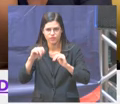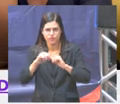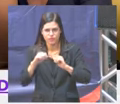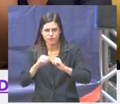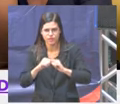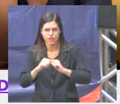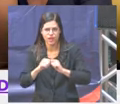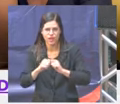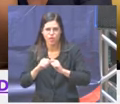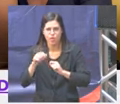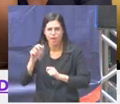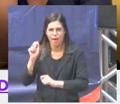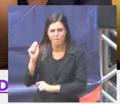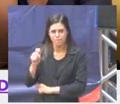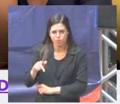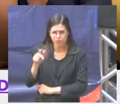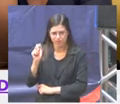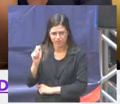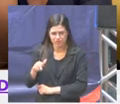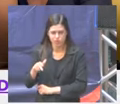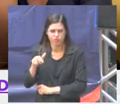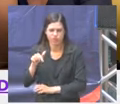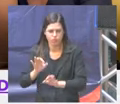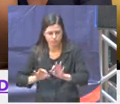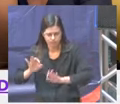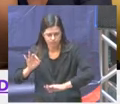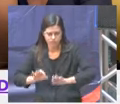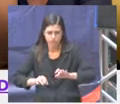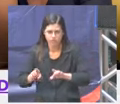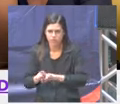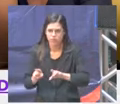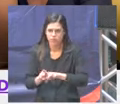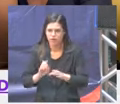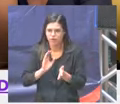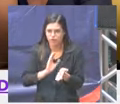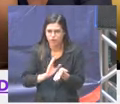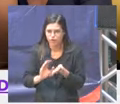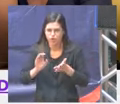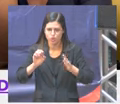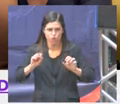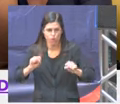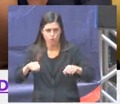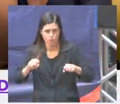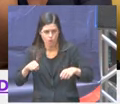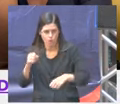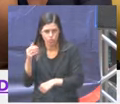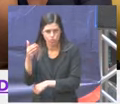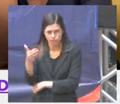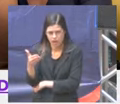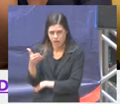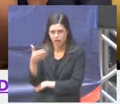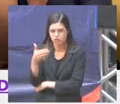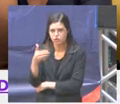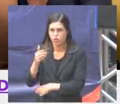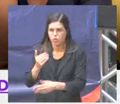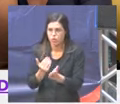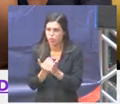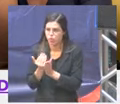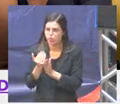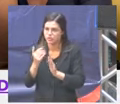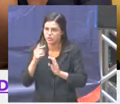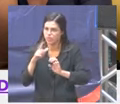previdência privada, mulheres que investiram em mototáxi, mulheres que começaram empreendendo